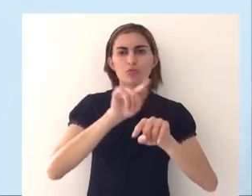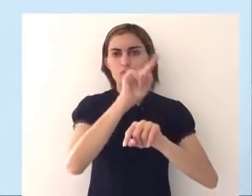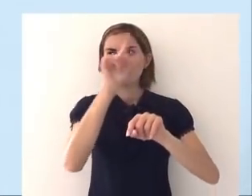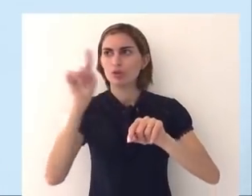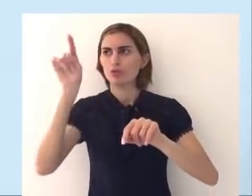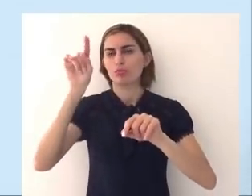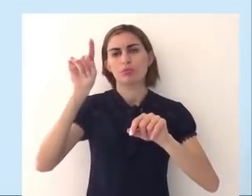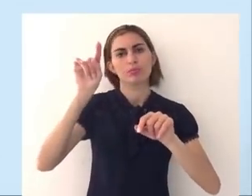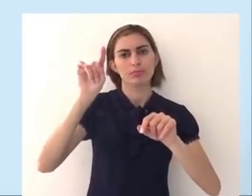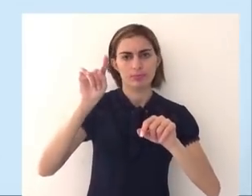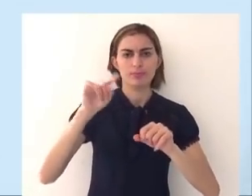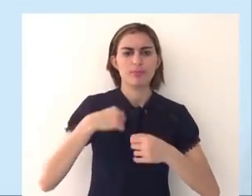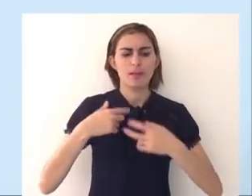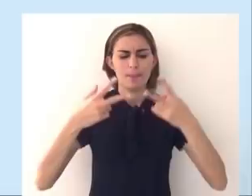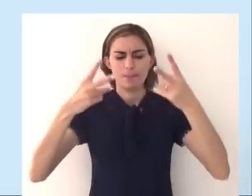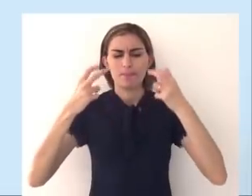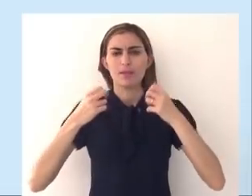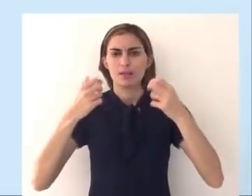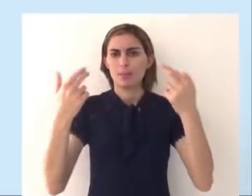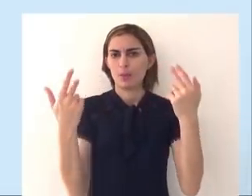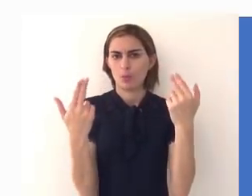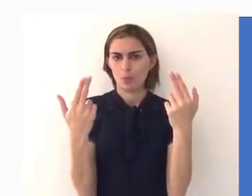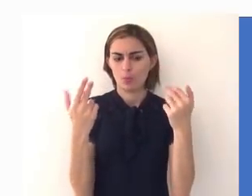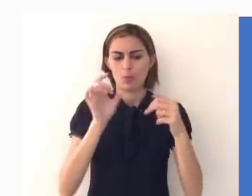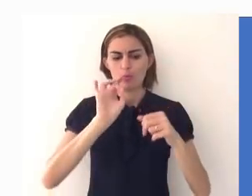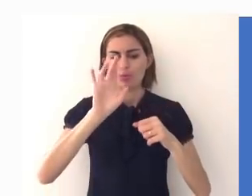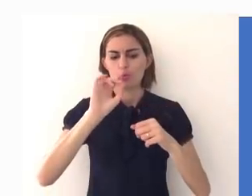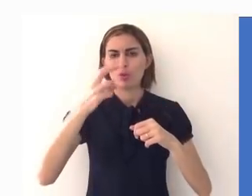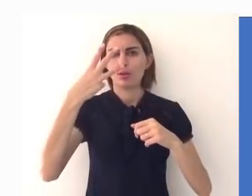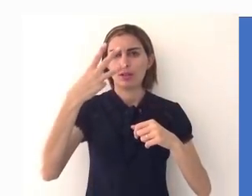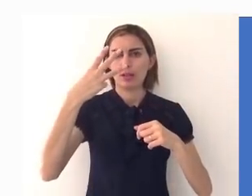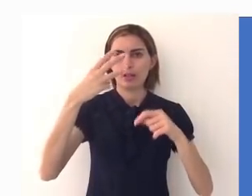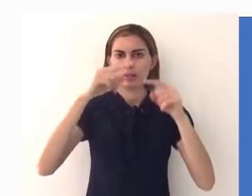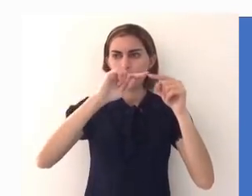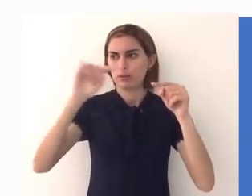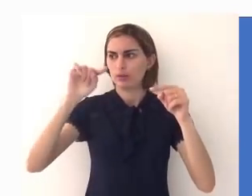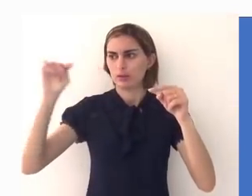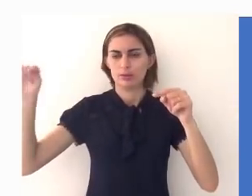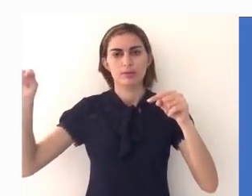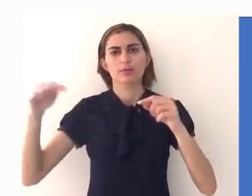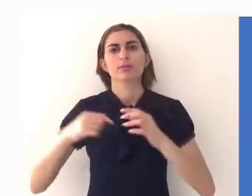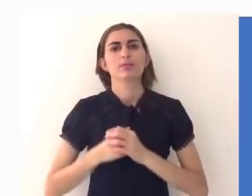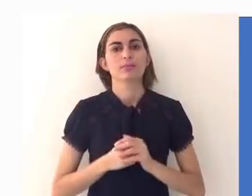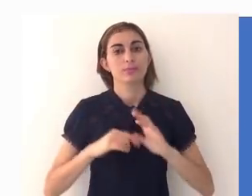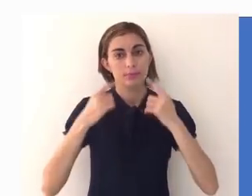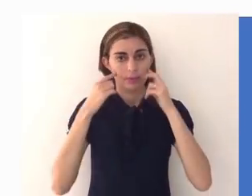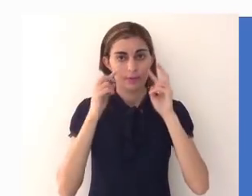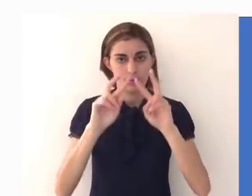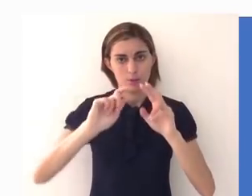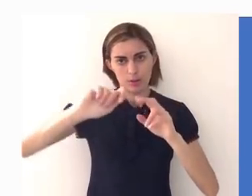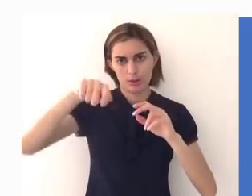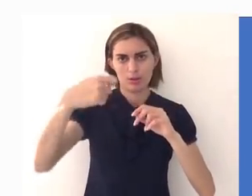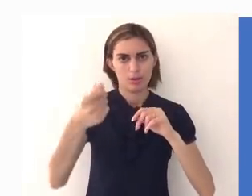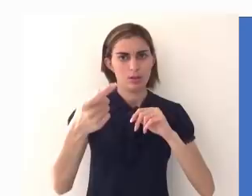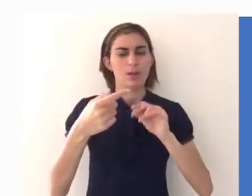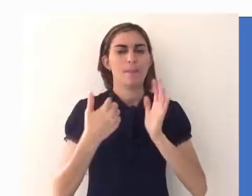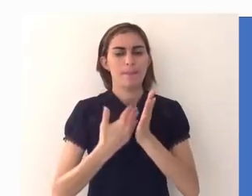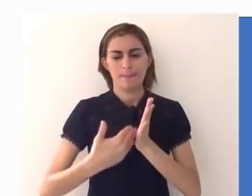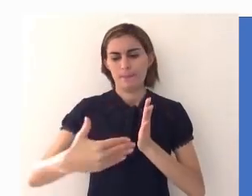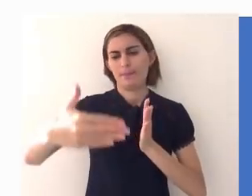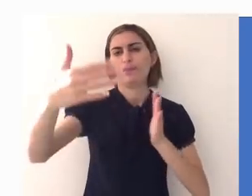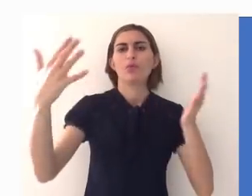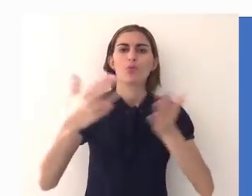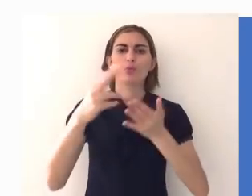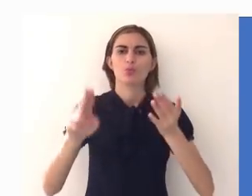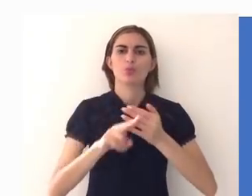em cima, mas você percebe que é como se fosse um igual, só que com 3 tracinhos. Beleza? Então, esse símbolo aí, a partir de